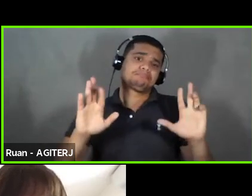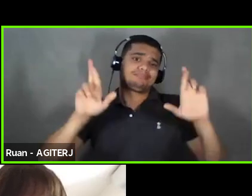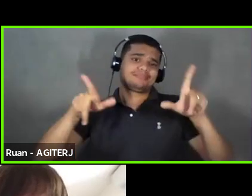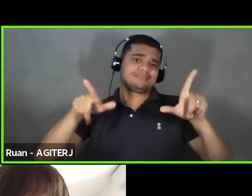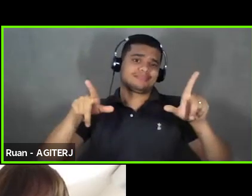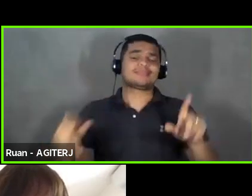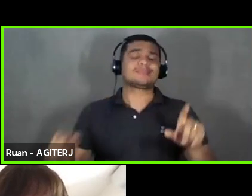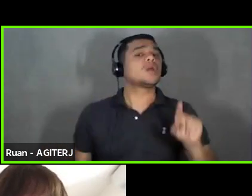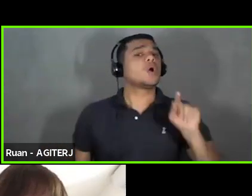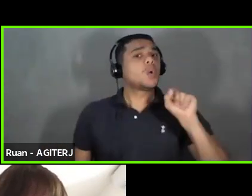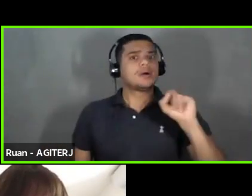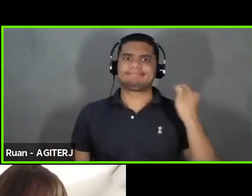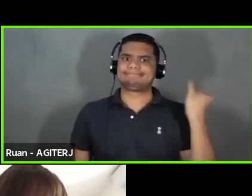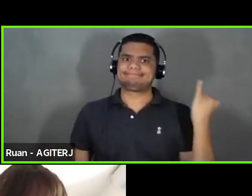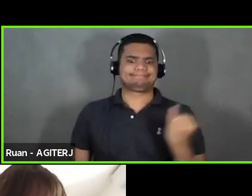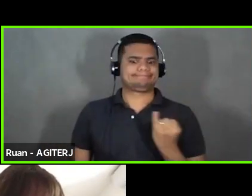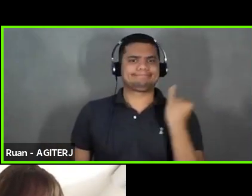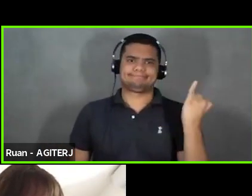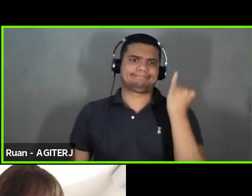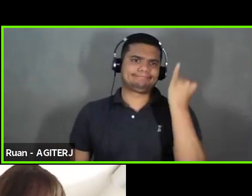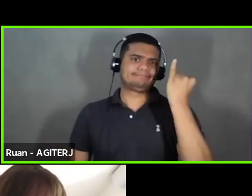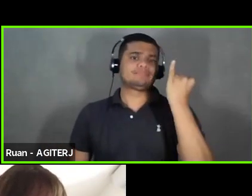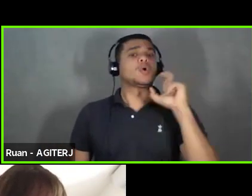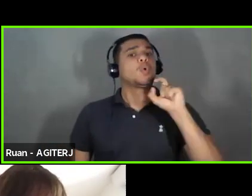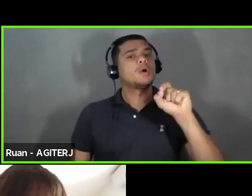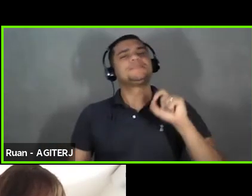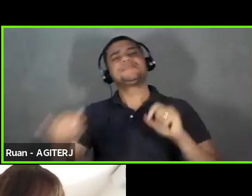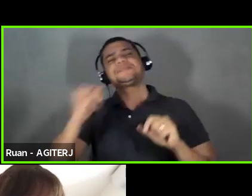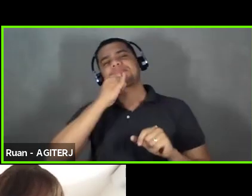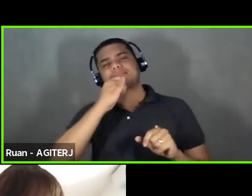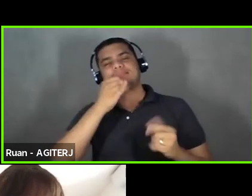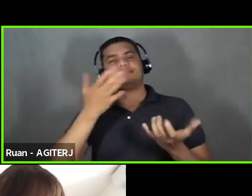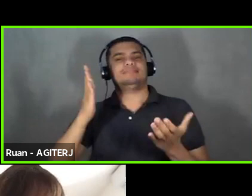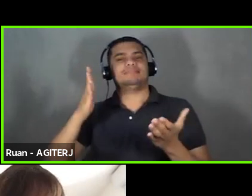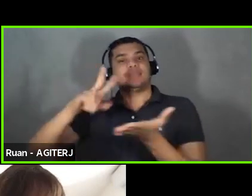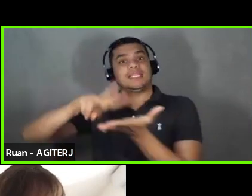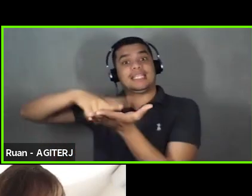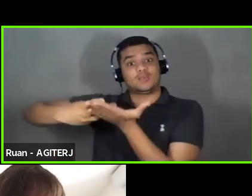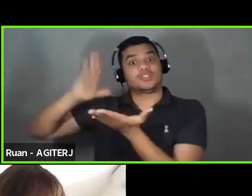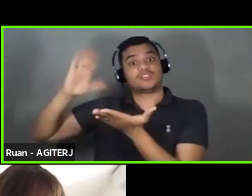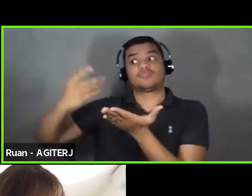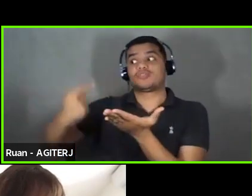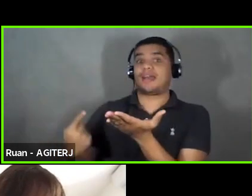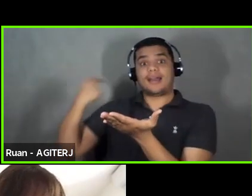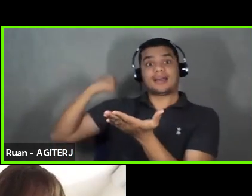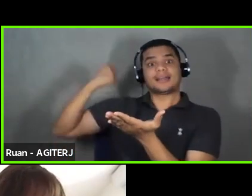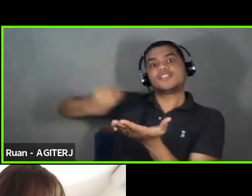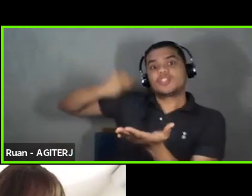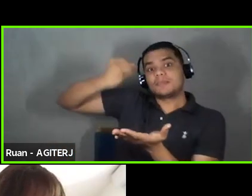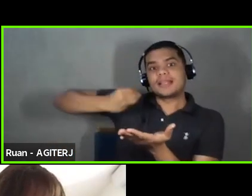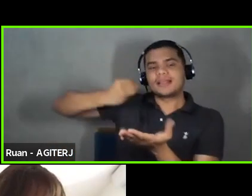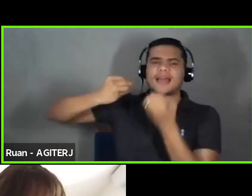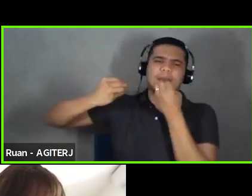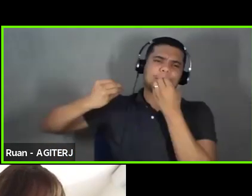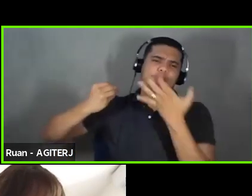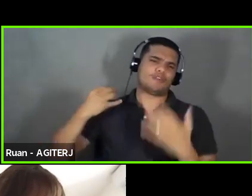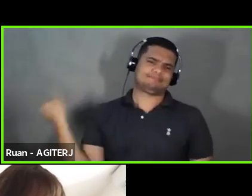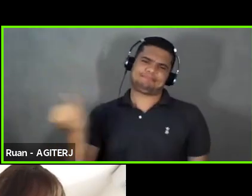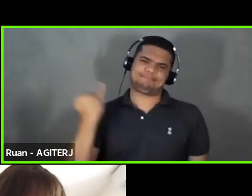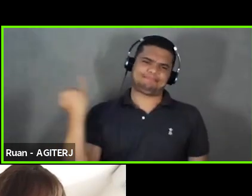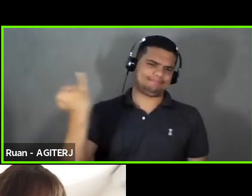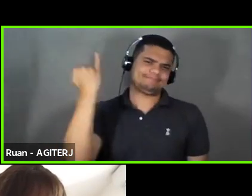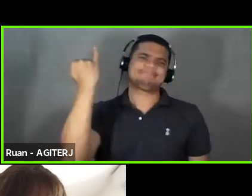contrário, assim, isso enriquece demais. Você chegar à tradução com uma bagagem prévia é muito enriquecedor, né? Então,